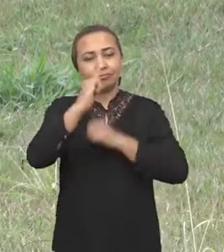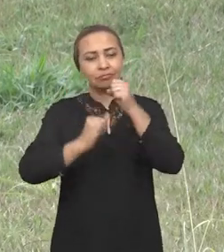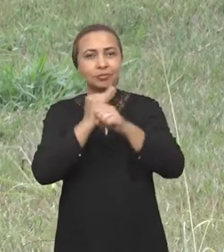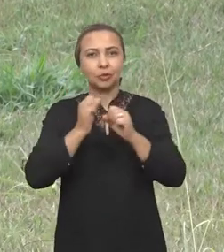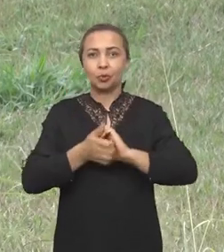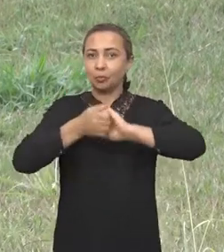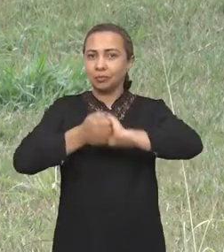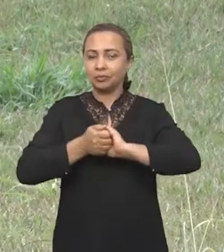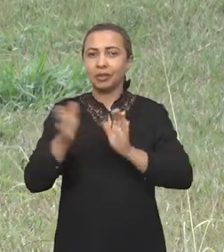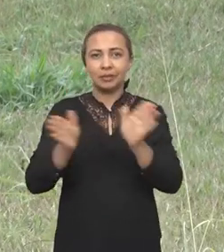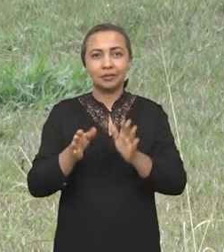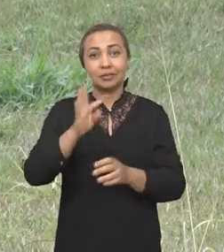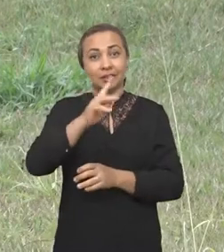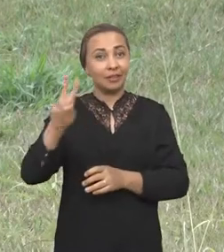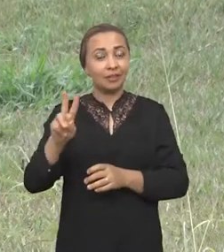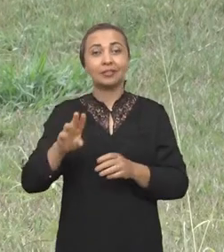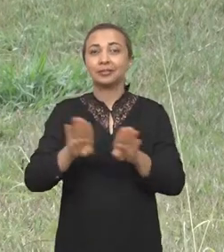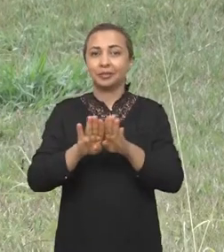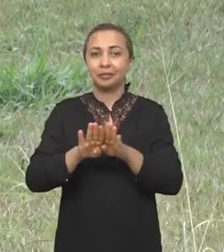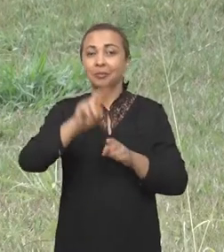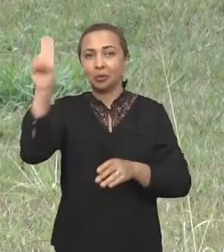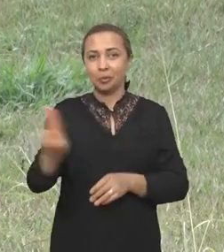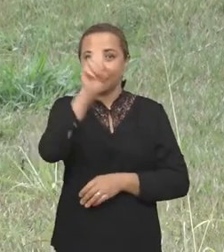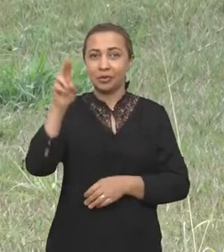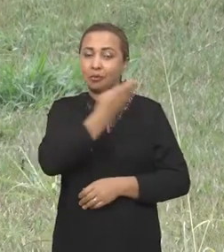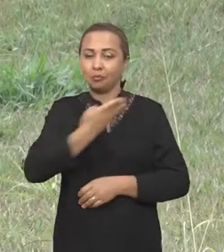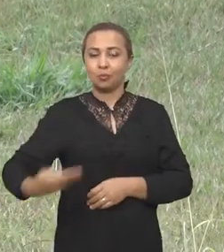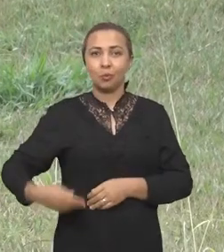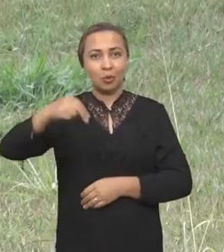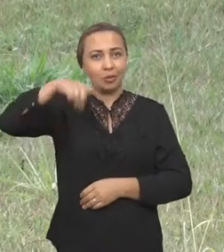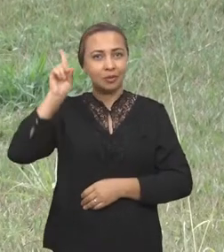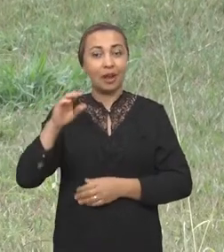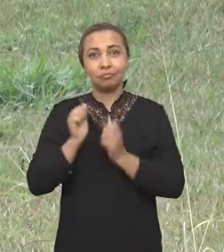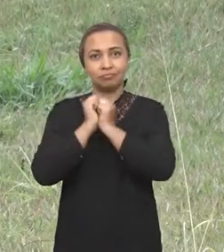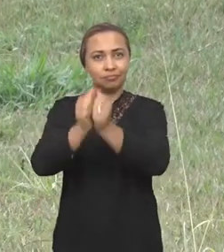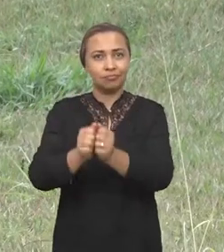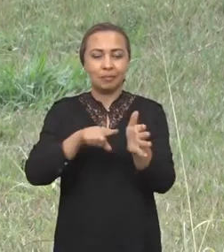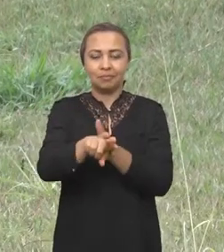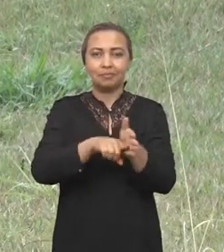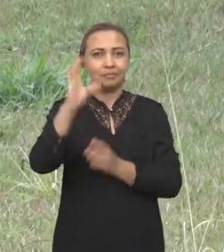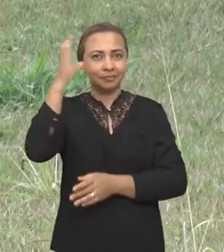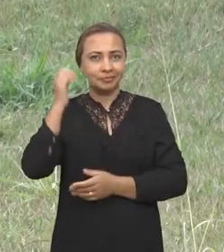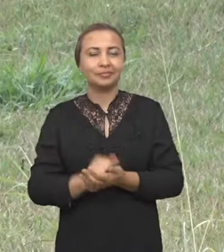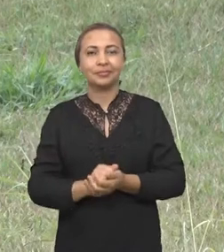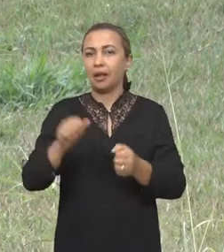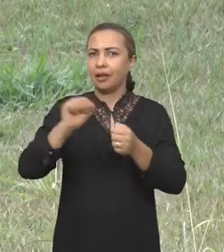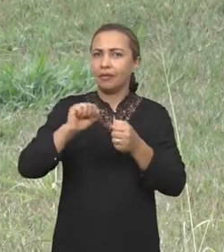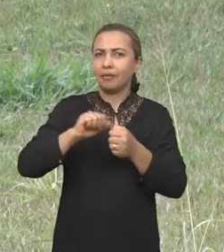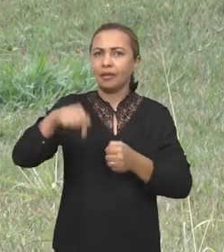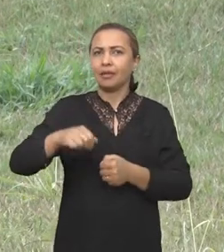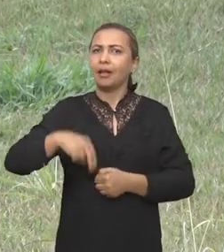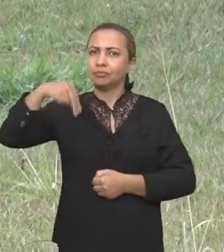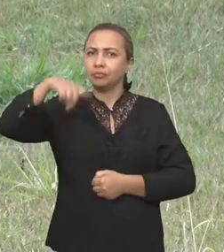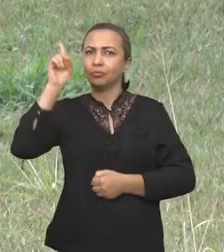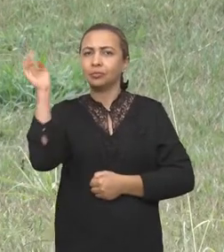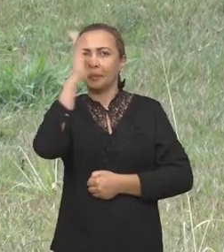da colaboração entre TVs e universidades públicas nordestinas. Aqui a gente acompanha as pesquisas científicas que são